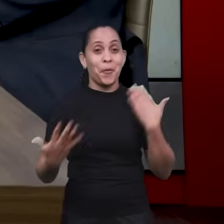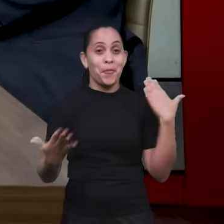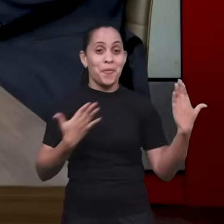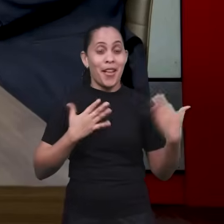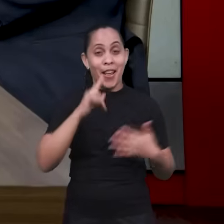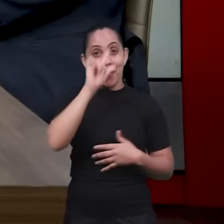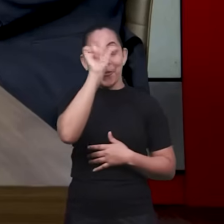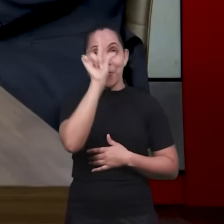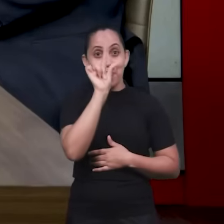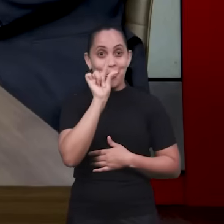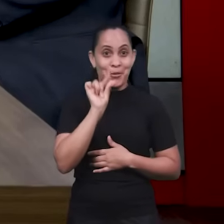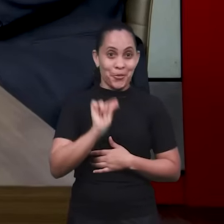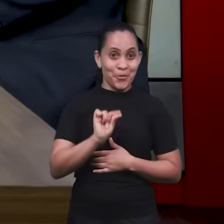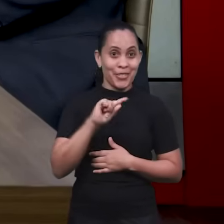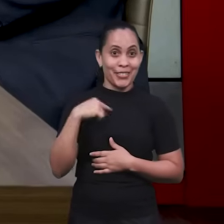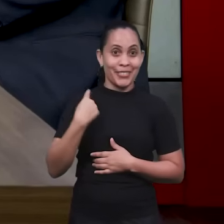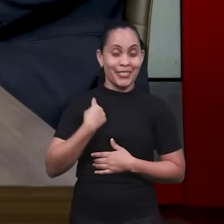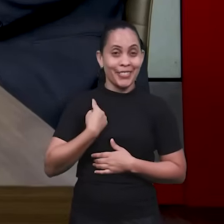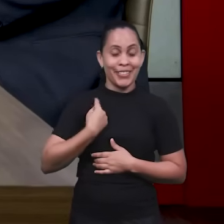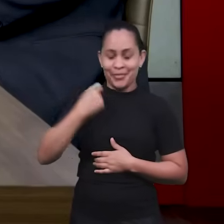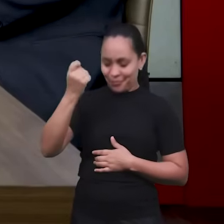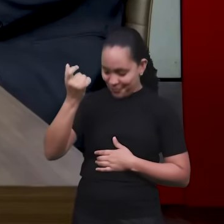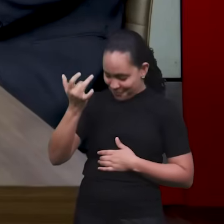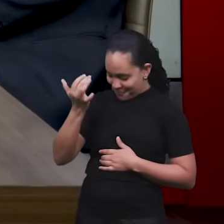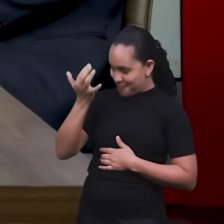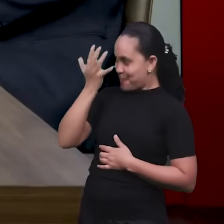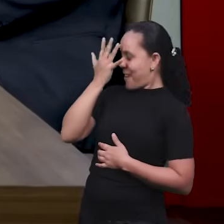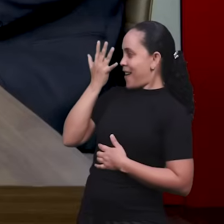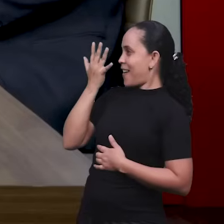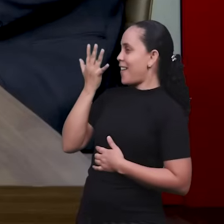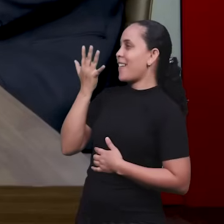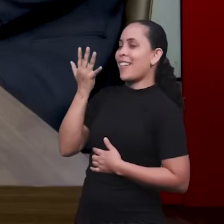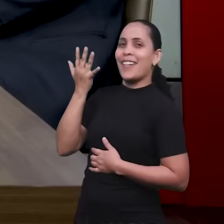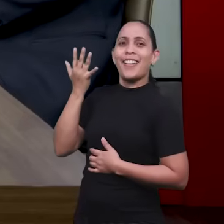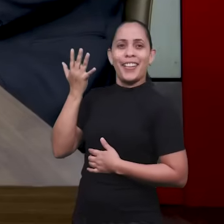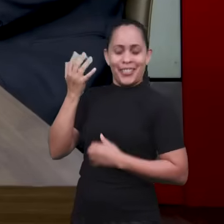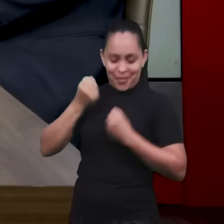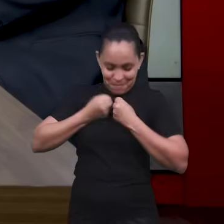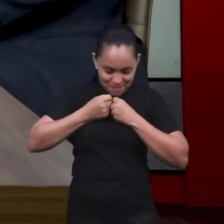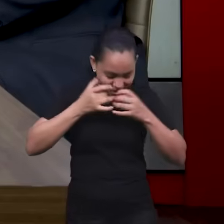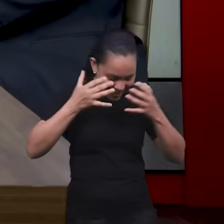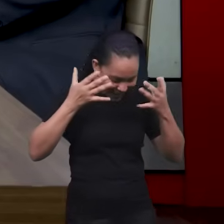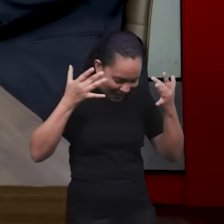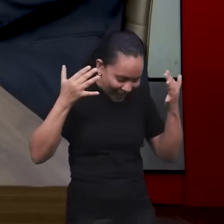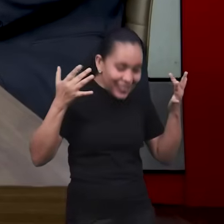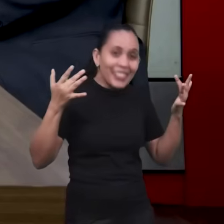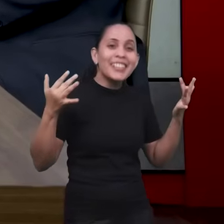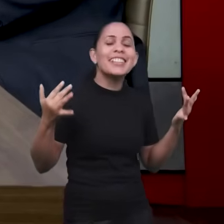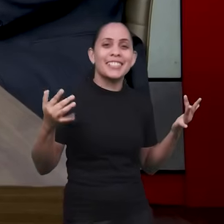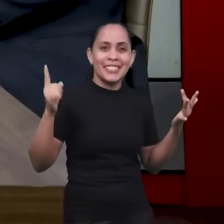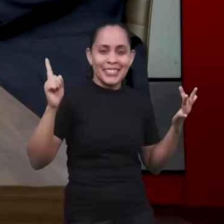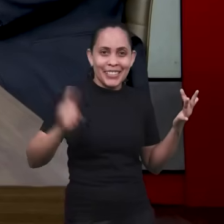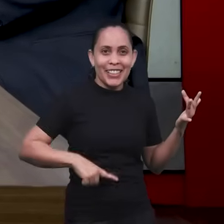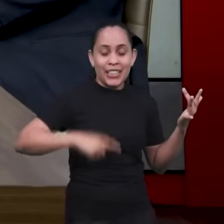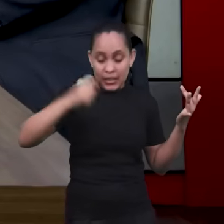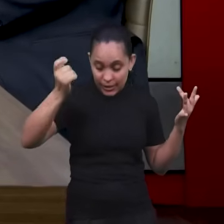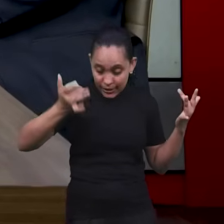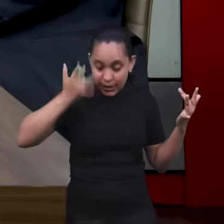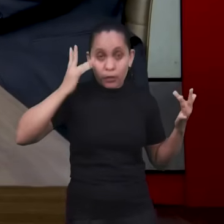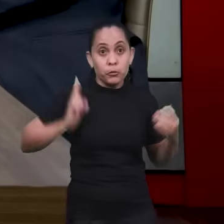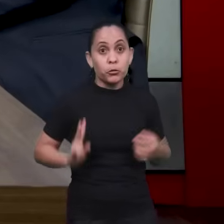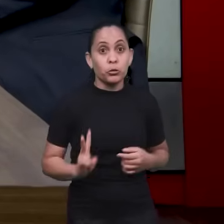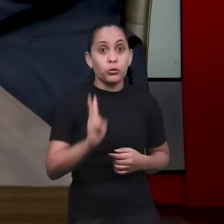luz. E nós, como a lua, refletimos aquilo que vem de Jesus, que está em nós. Então, para nós termos essa